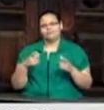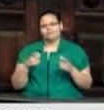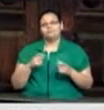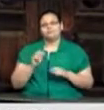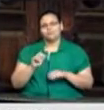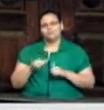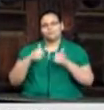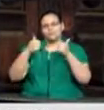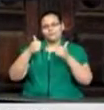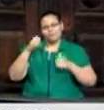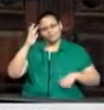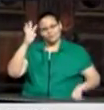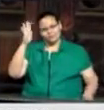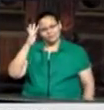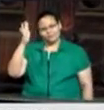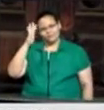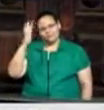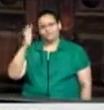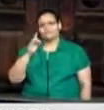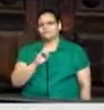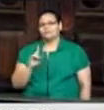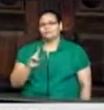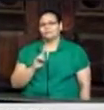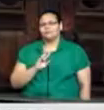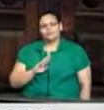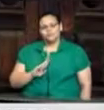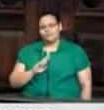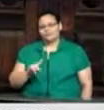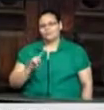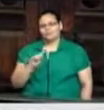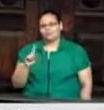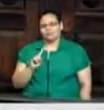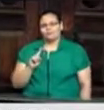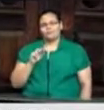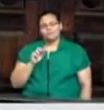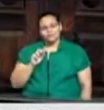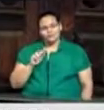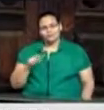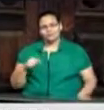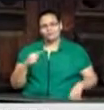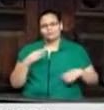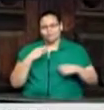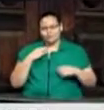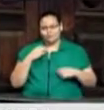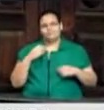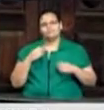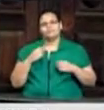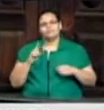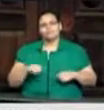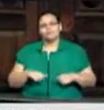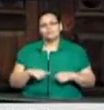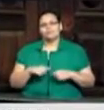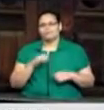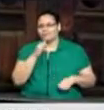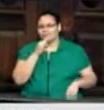uma melhor reflexão, melhor seria então que fosse então uniformizado o